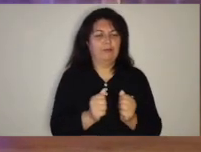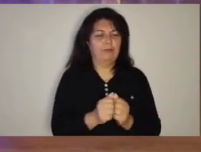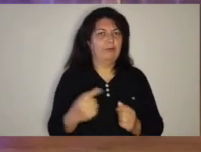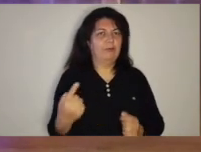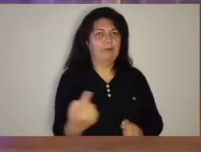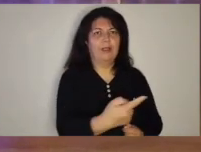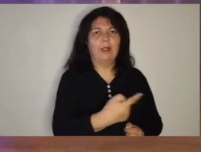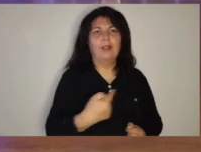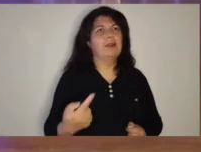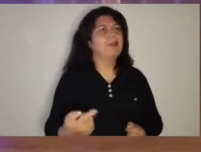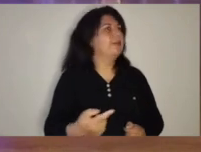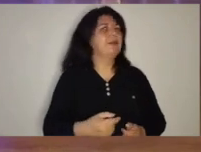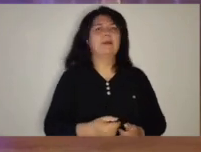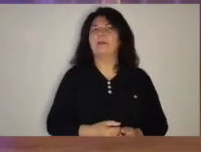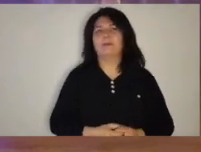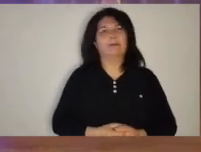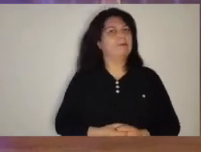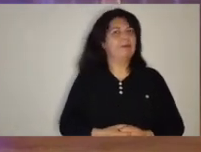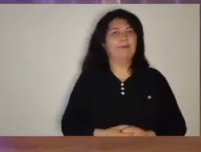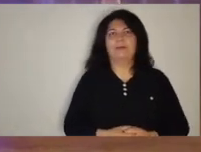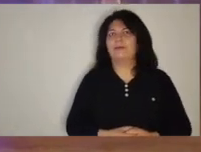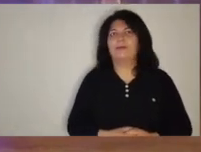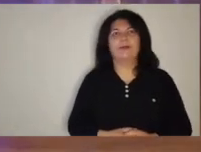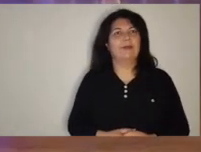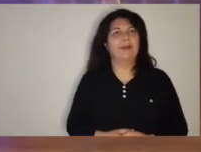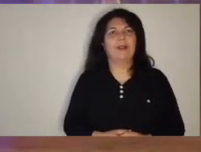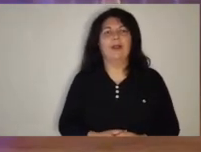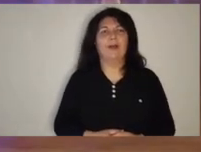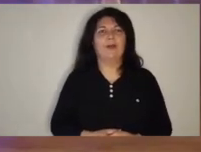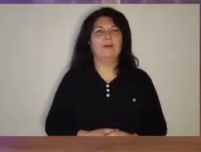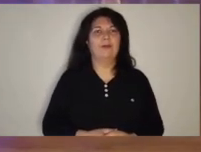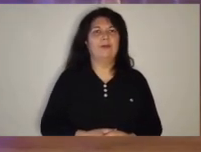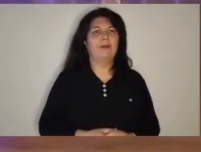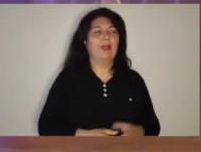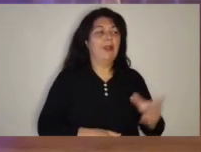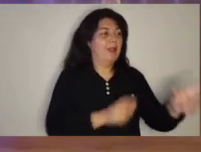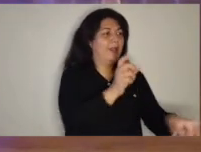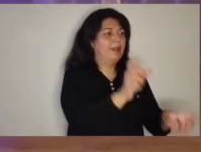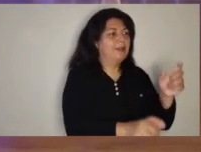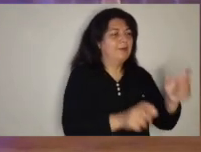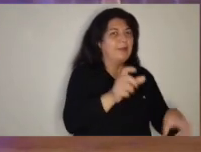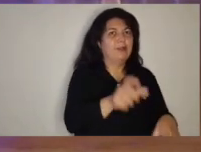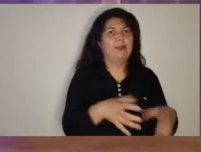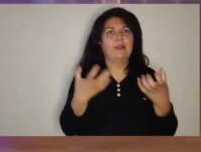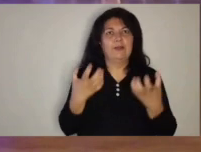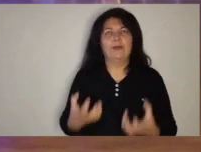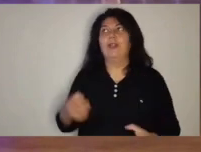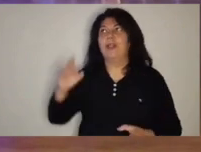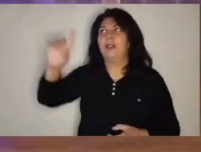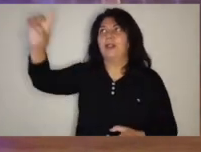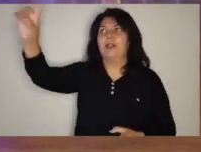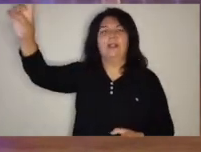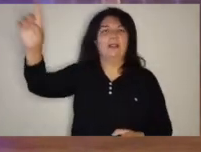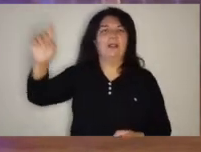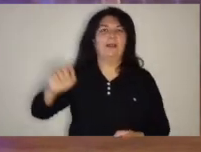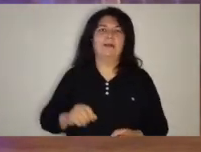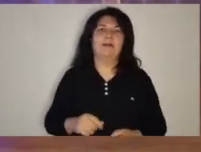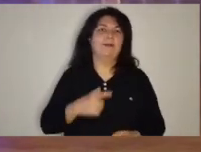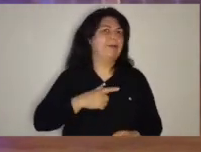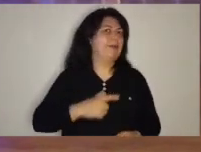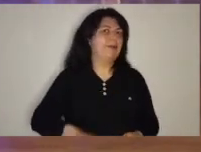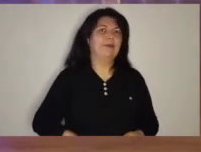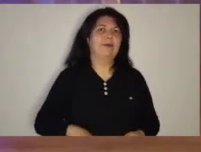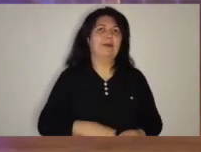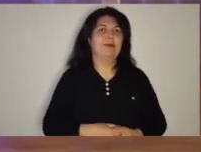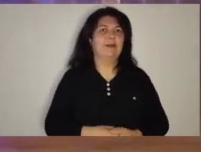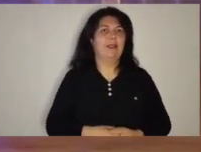estará mais no nosso meio. E as pessoas vão correr querendo do Senhor e não vão encontrar,